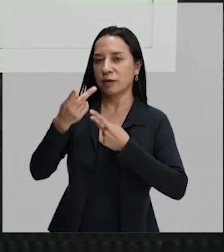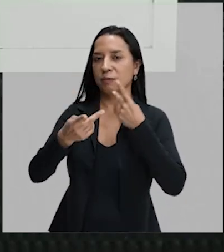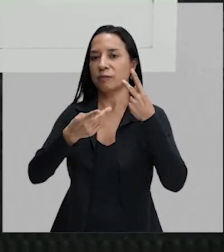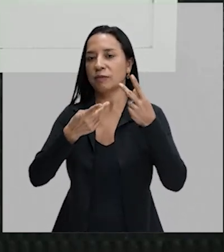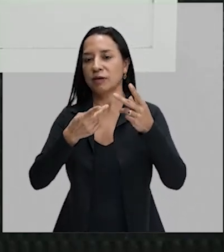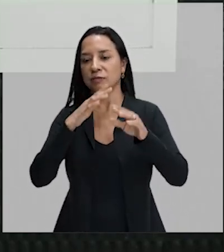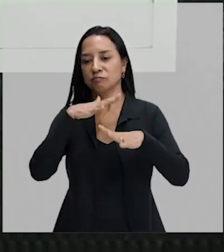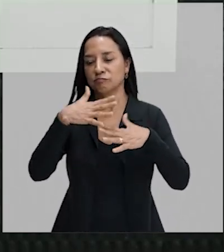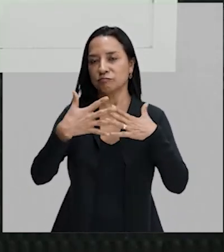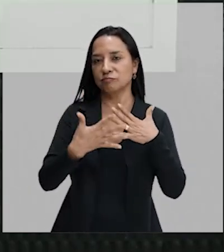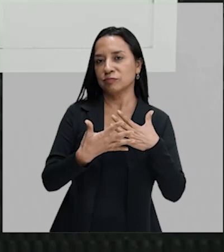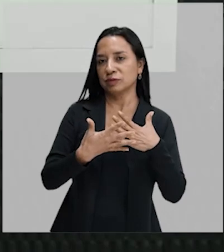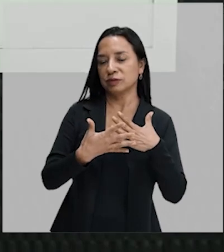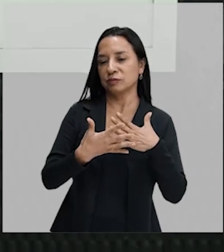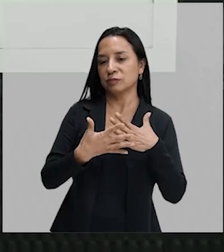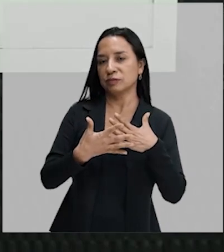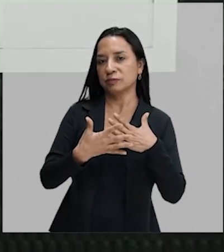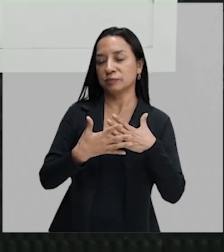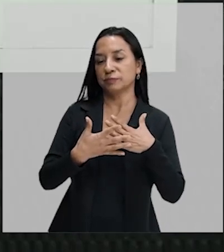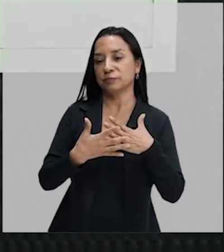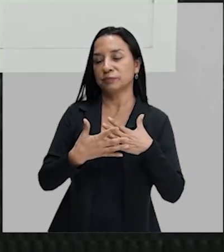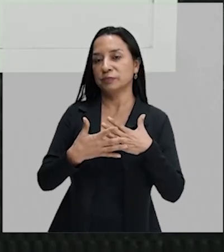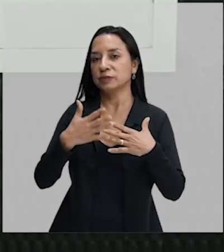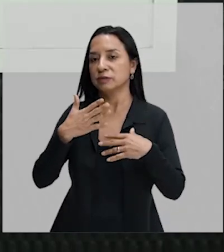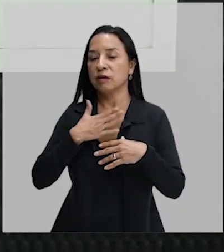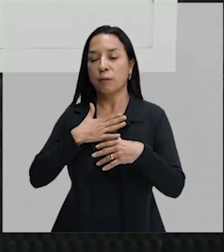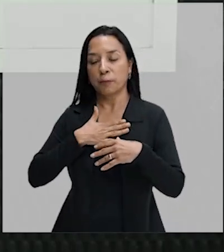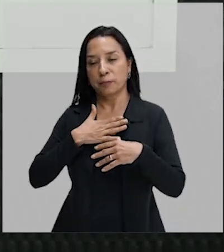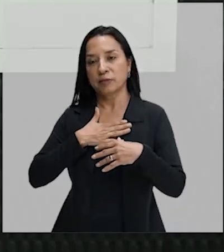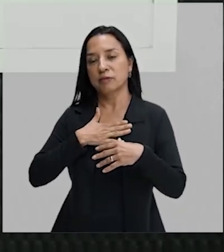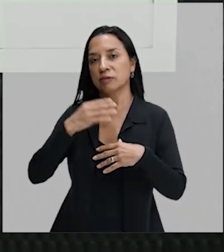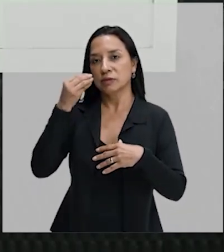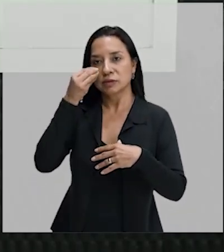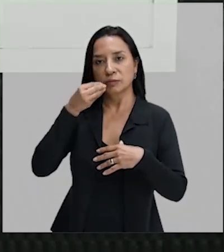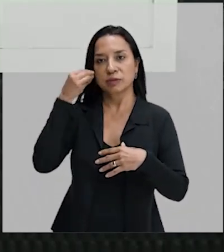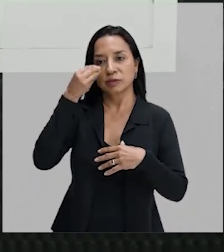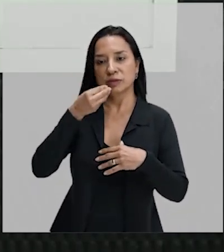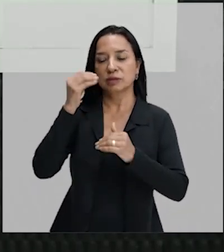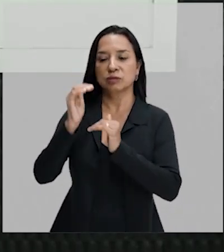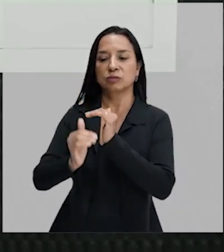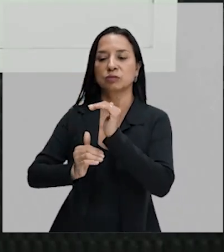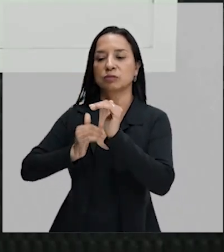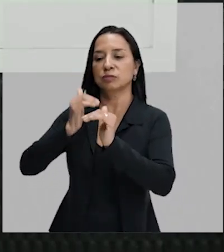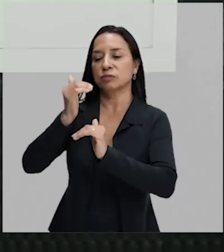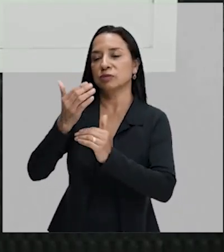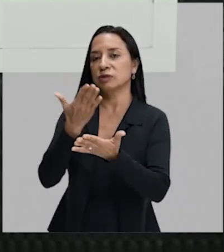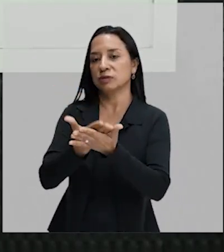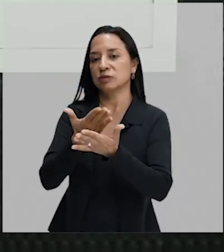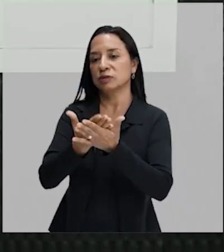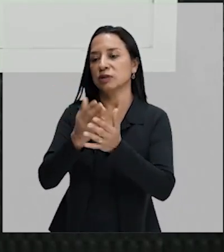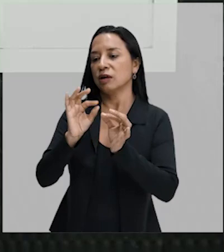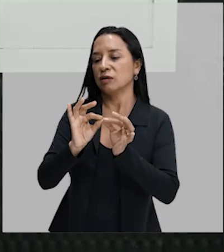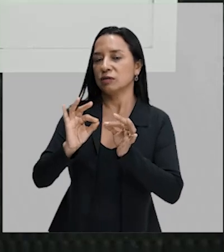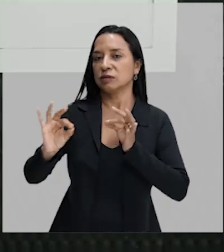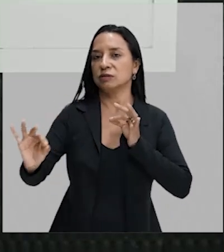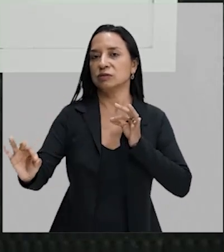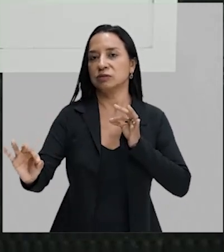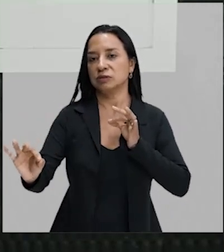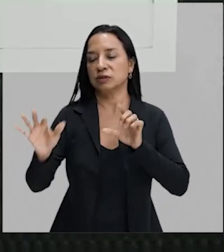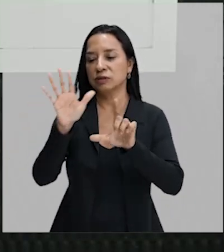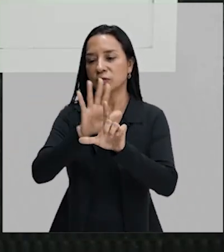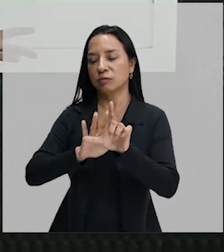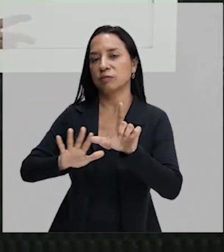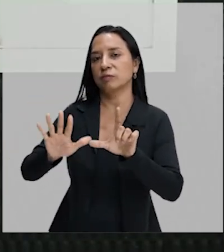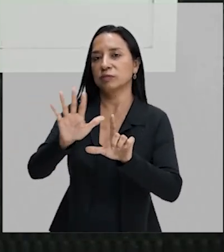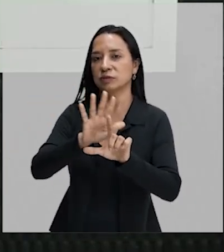comigo. Pela minha experiência neste processo de aula remota, plataforma, construção